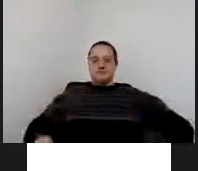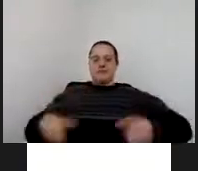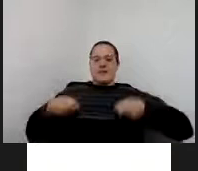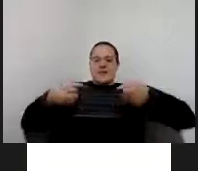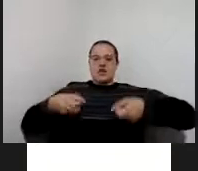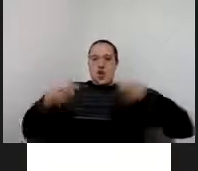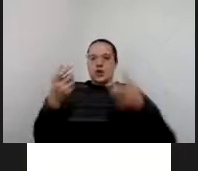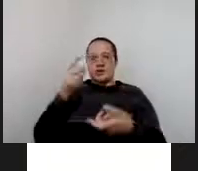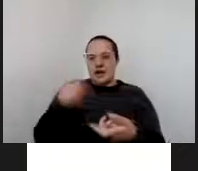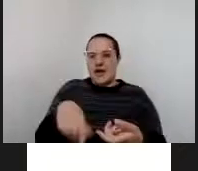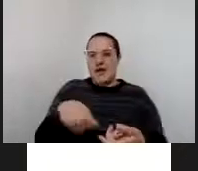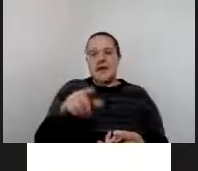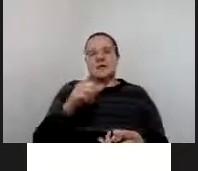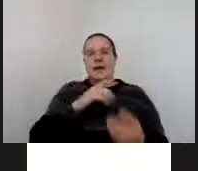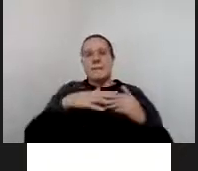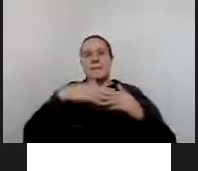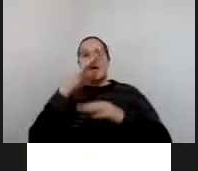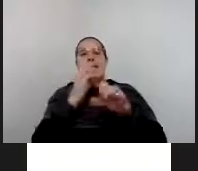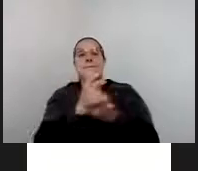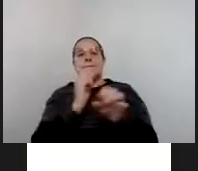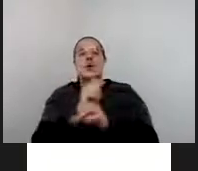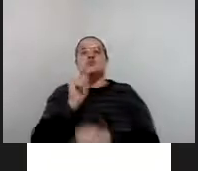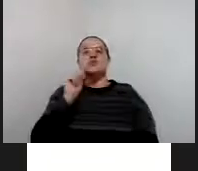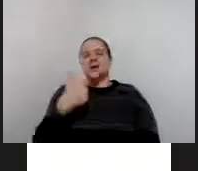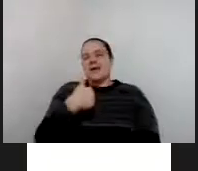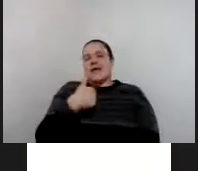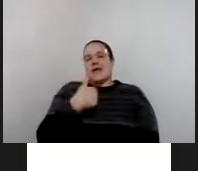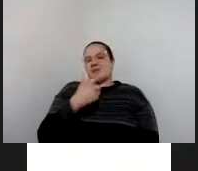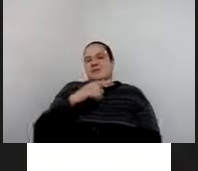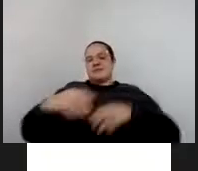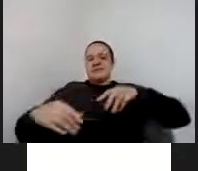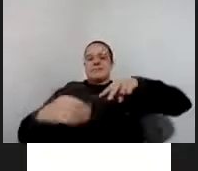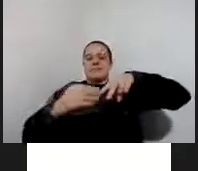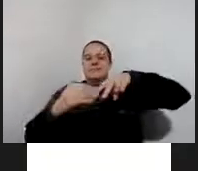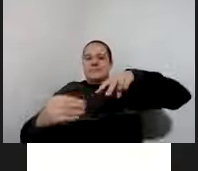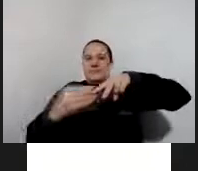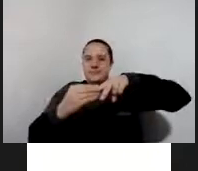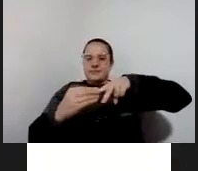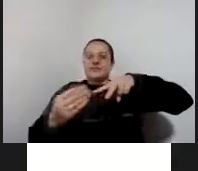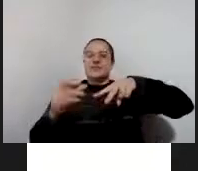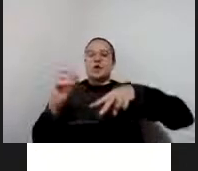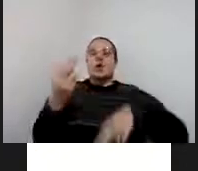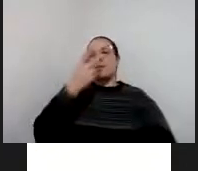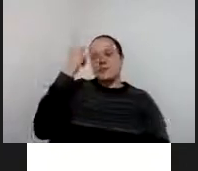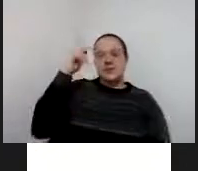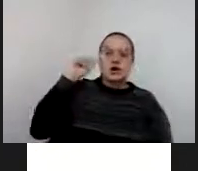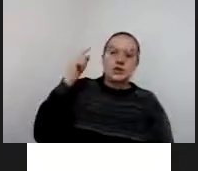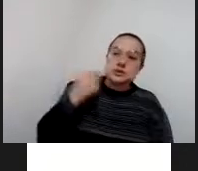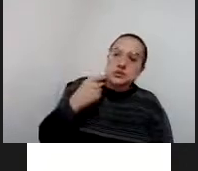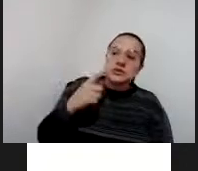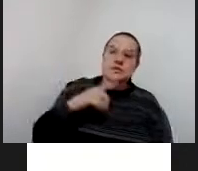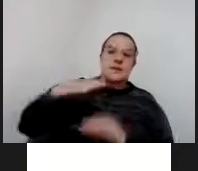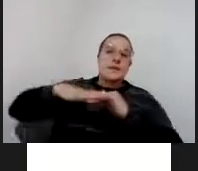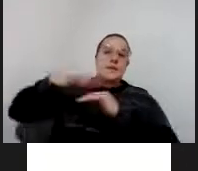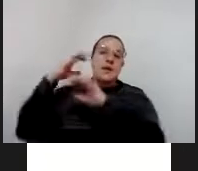pessoa surda, ela tem muito mais pontos que uma pessoa de uma audição unilateral, e